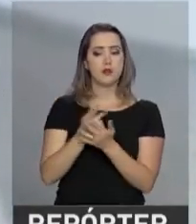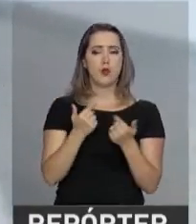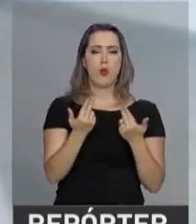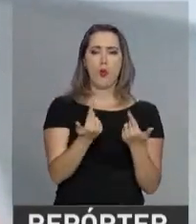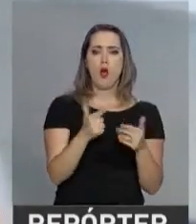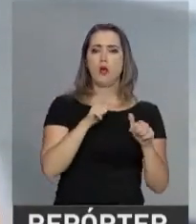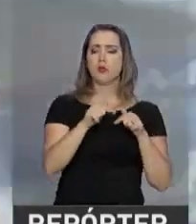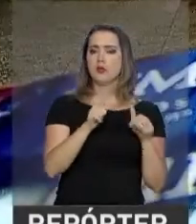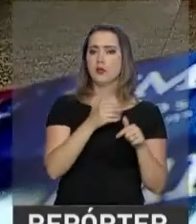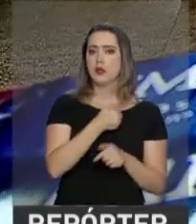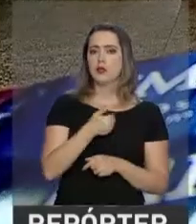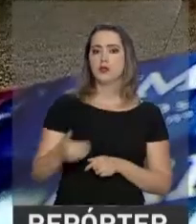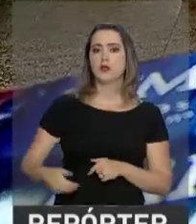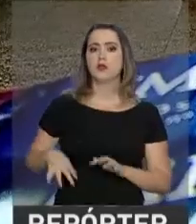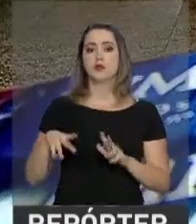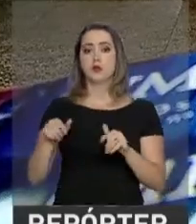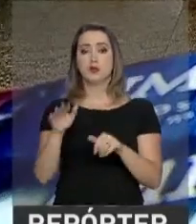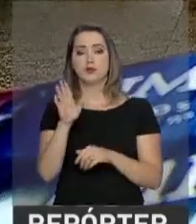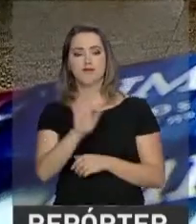para todos os cantos do país.